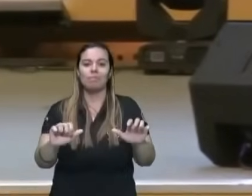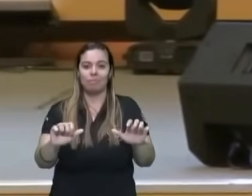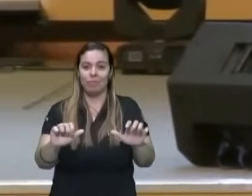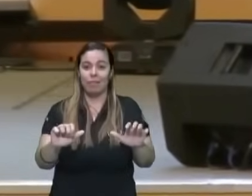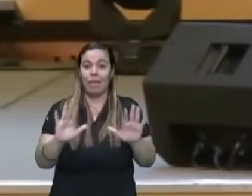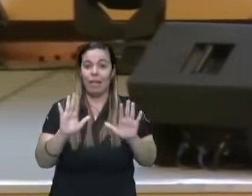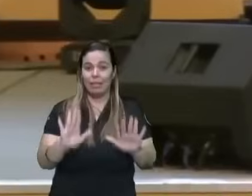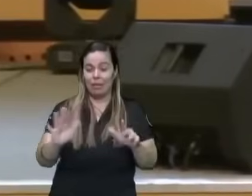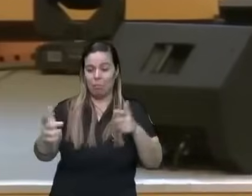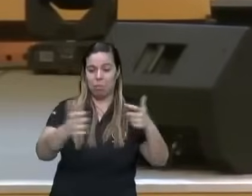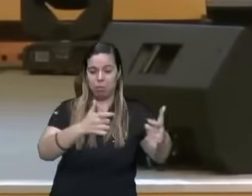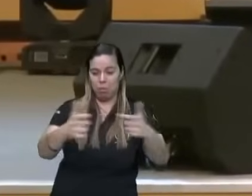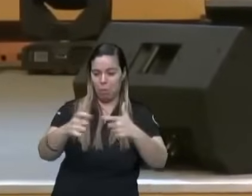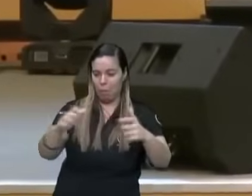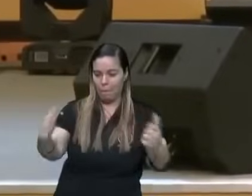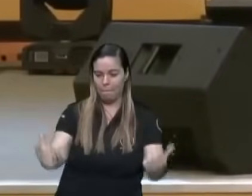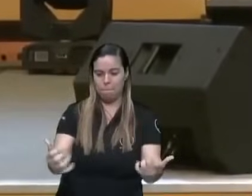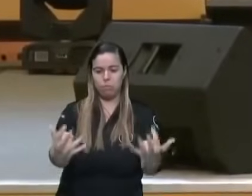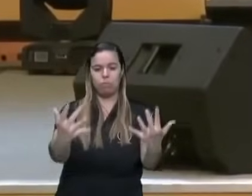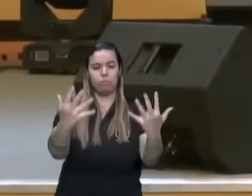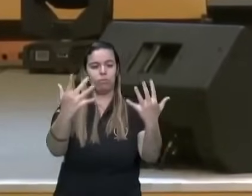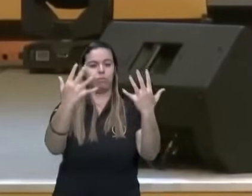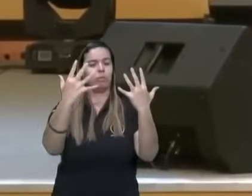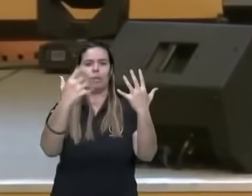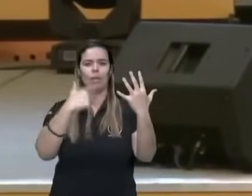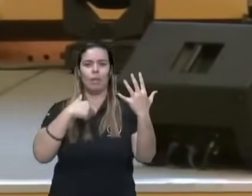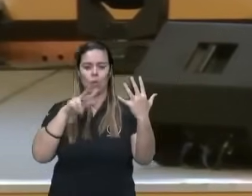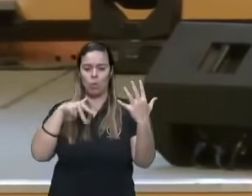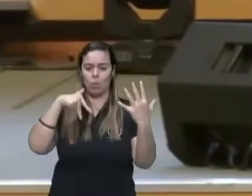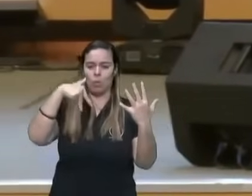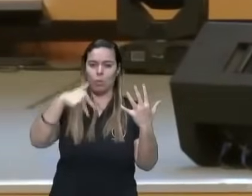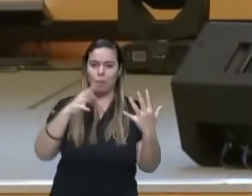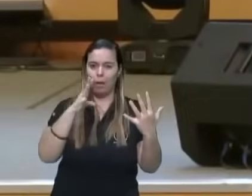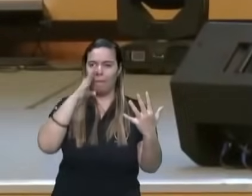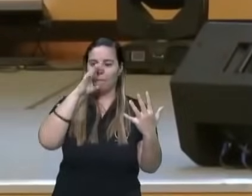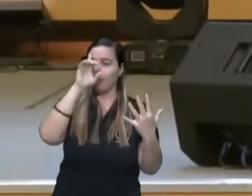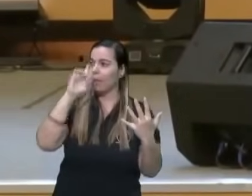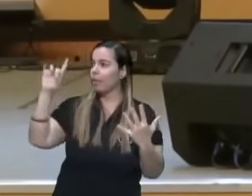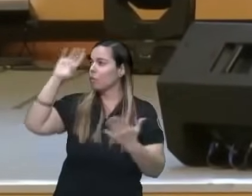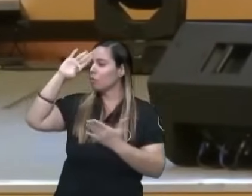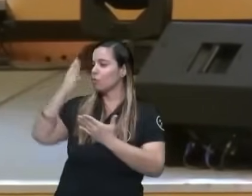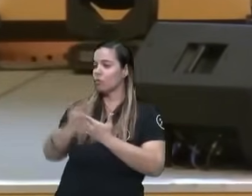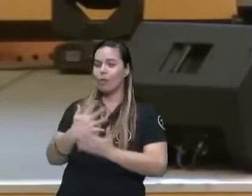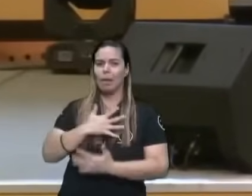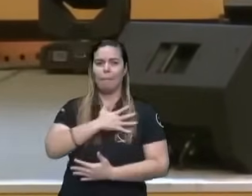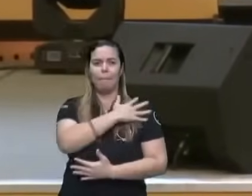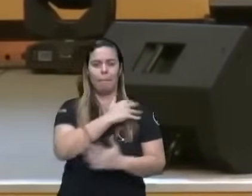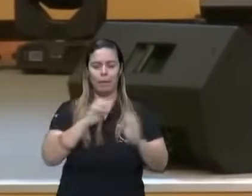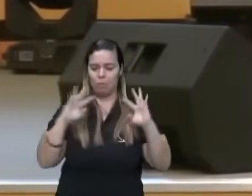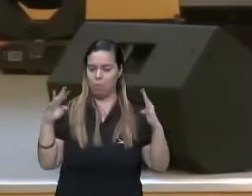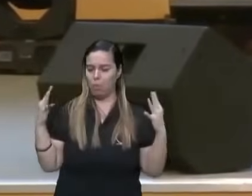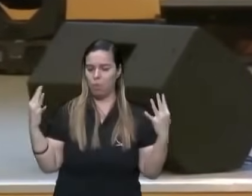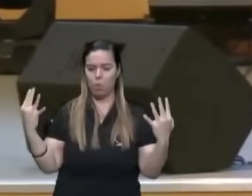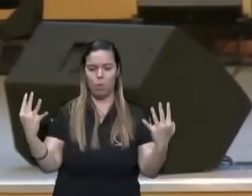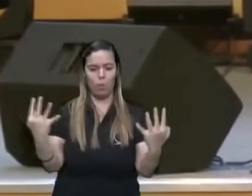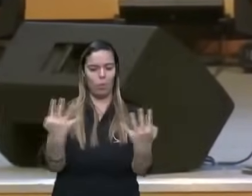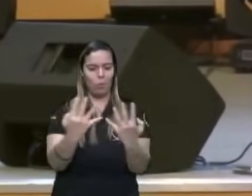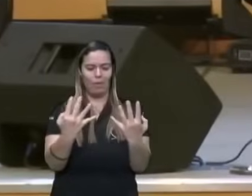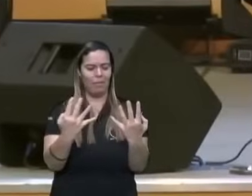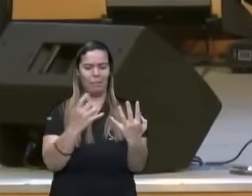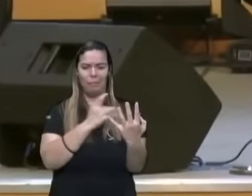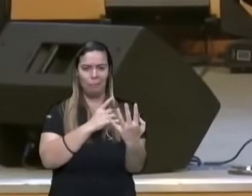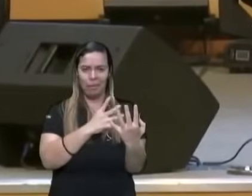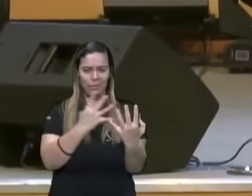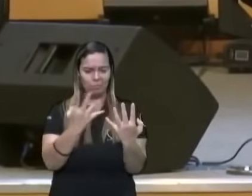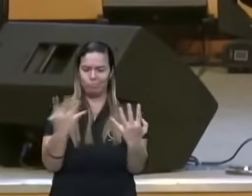que a guerra se levantasse contra mim, eu ia confiar nele. Ainda que um exército me cercasse, eu não vou temer.